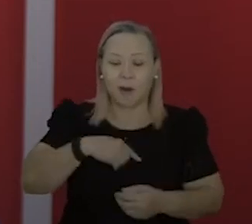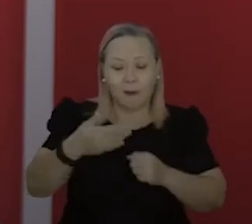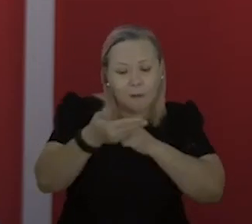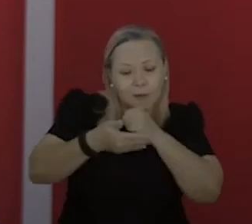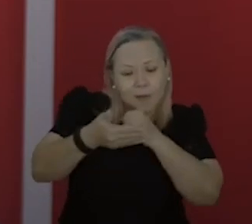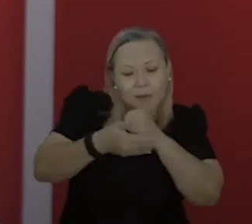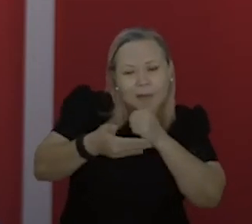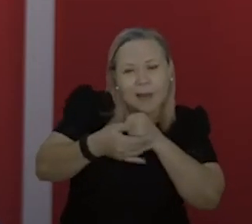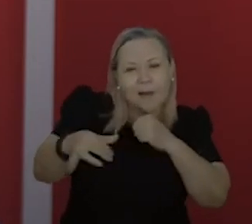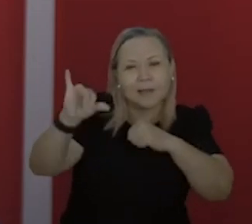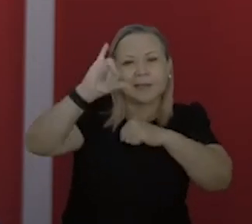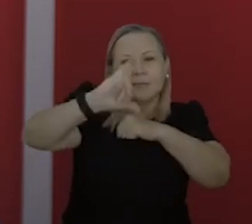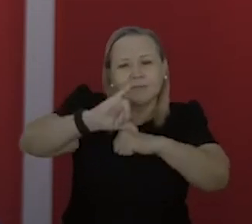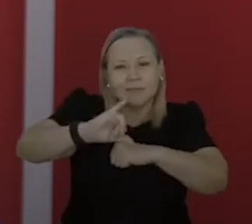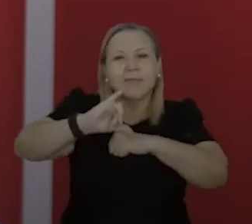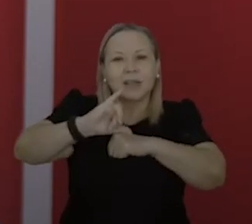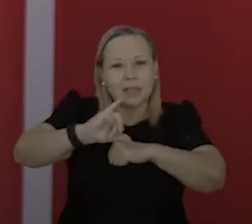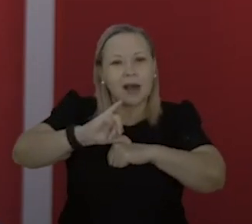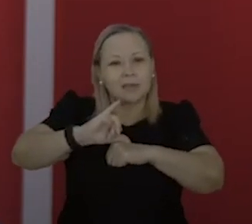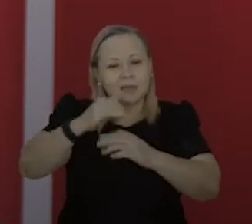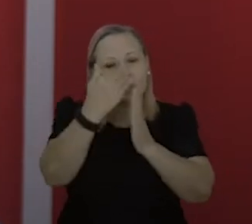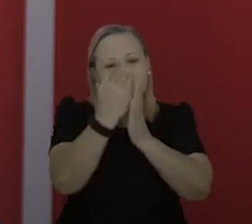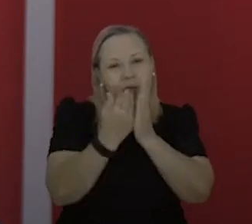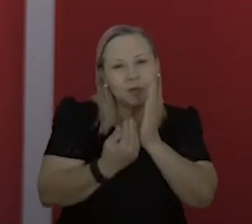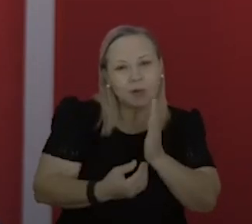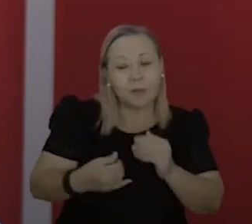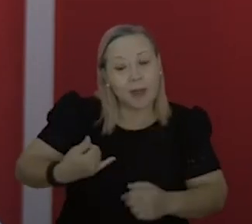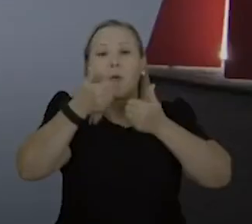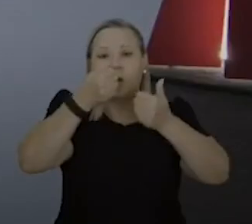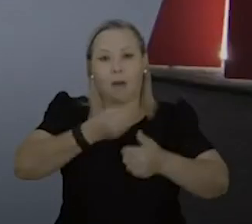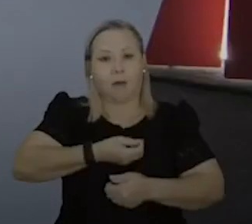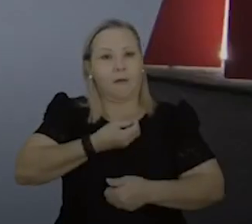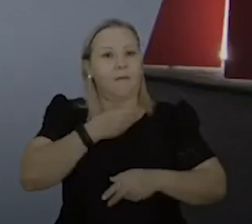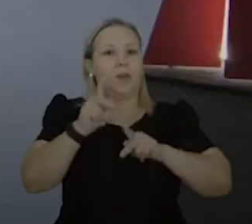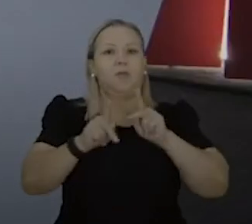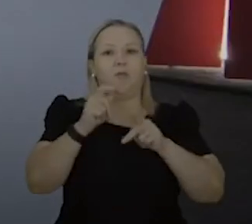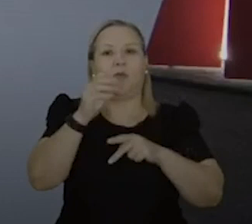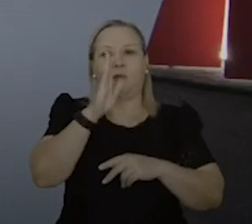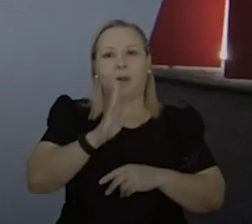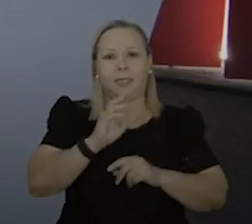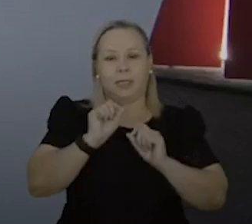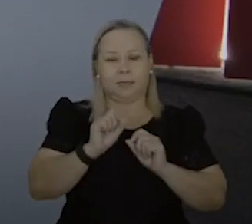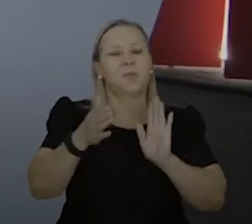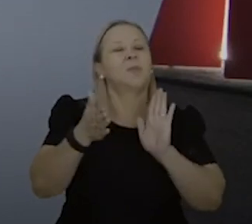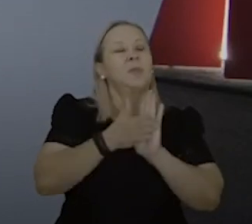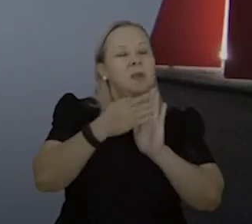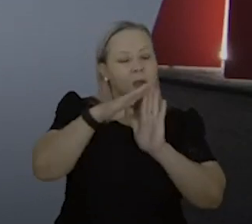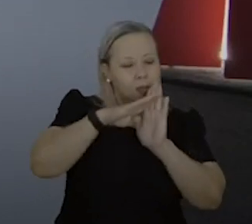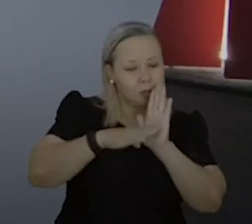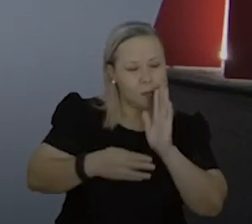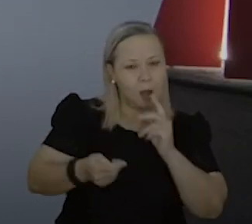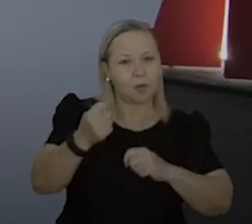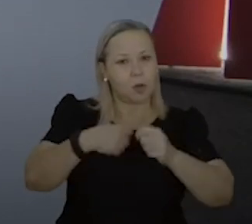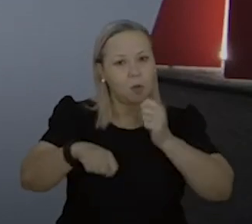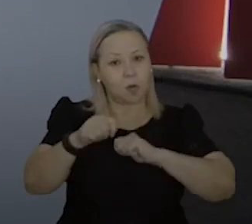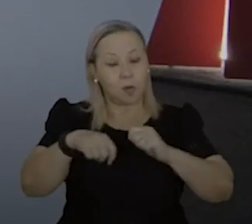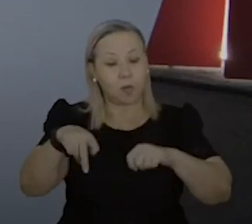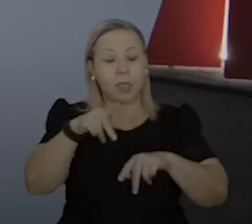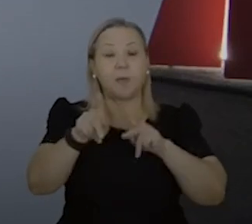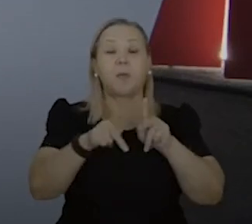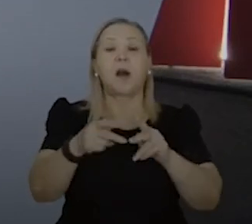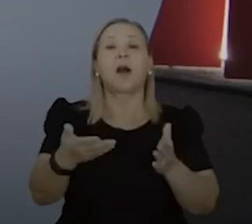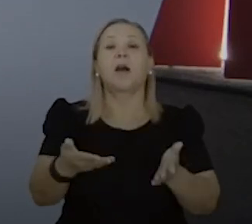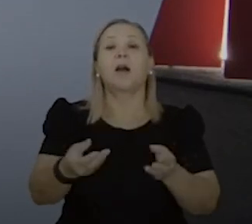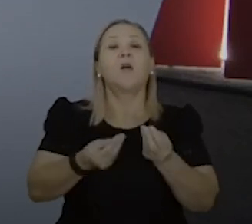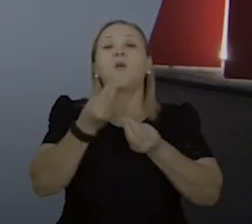A centralidade do nosso programa é a vida do povo, disso a gente não abre mão. Então, a nossa pauta é a economia popular. Como tira o país da crise? Como